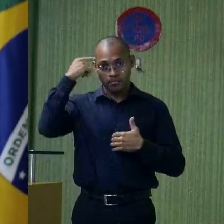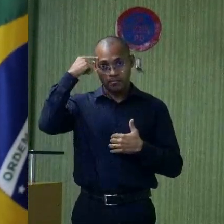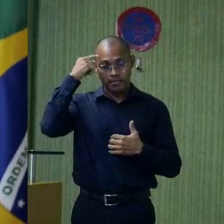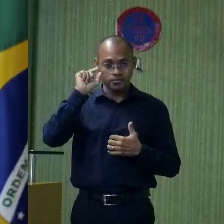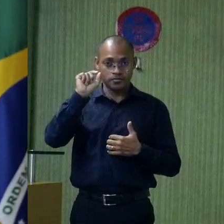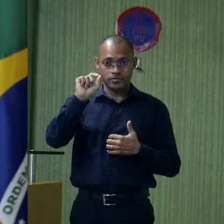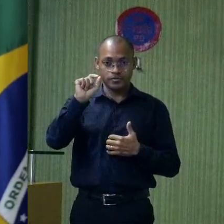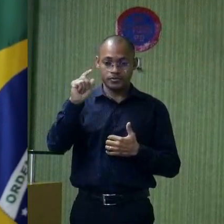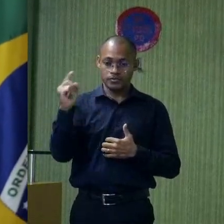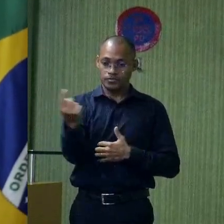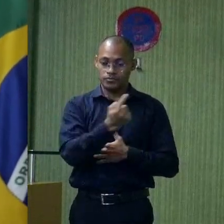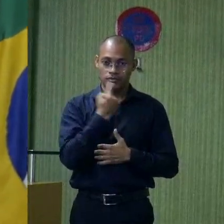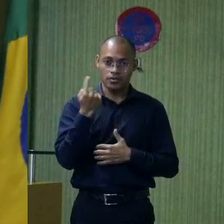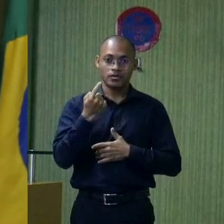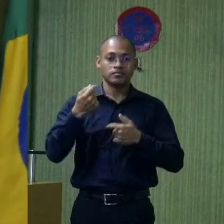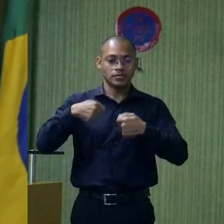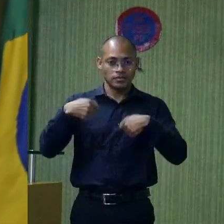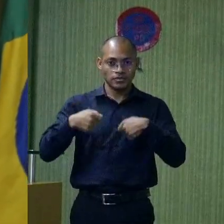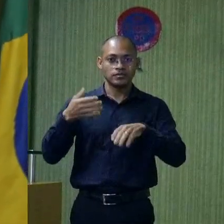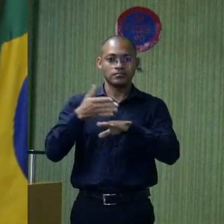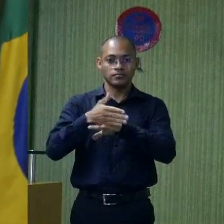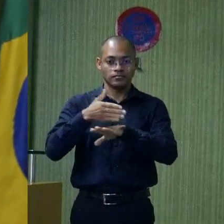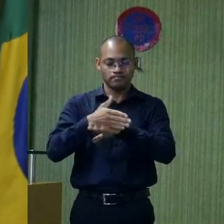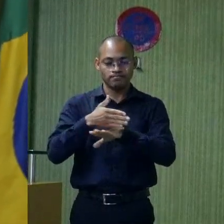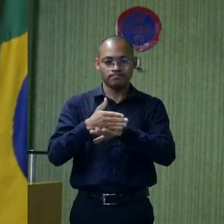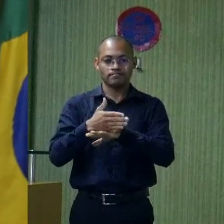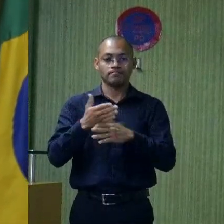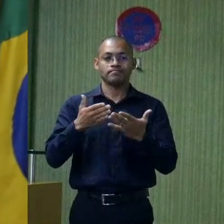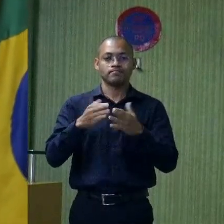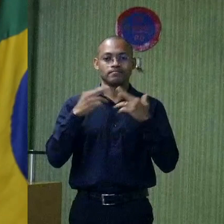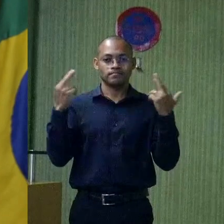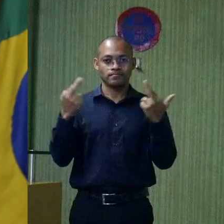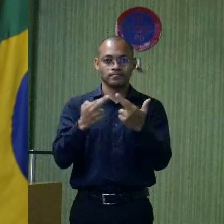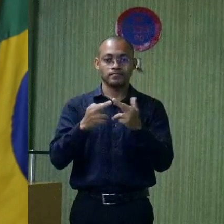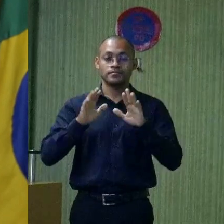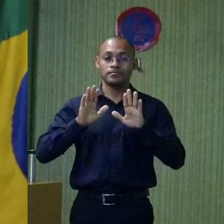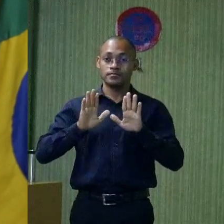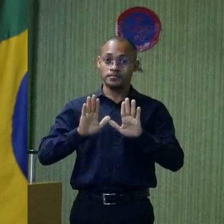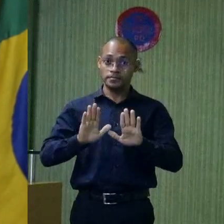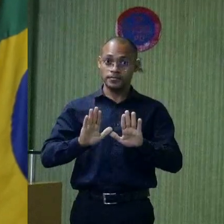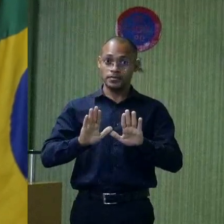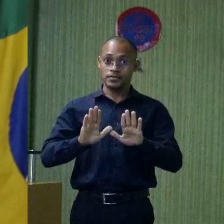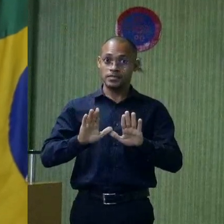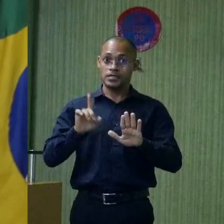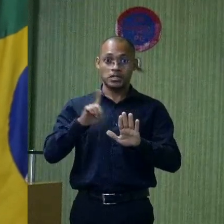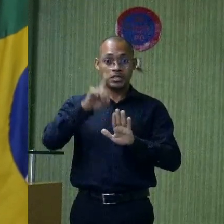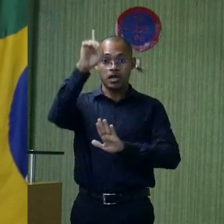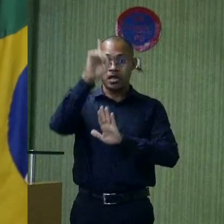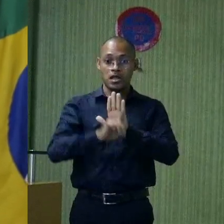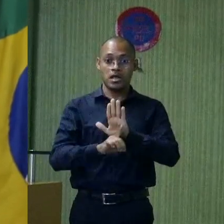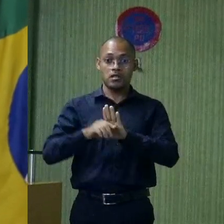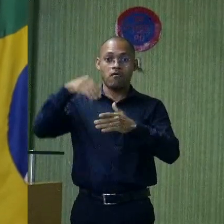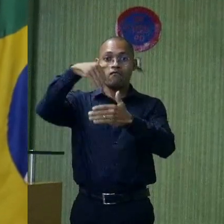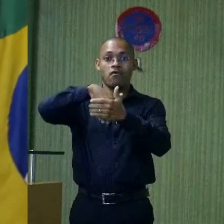vocês nós devemos participar das plenárias né mas com não com direito a Voto no primeiro momento eu penso que